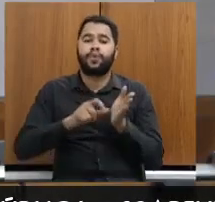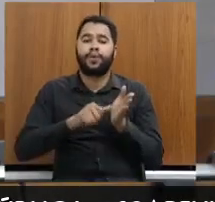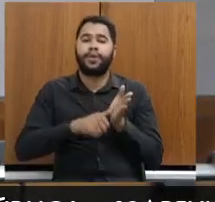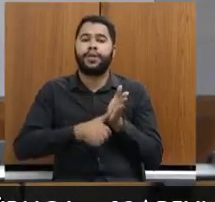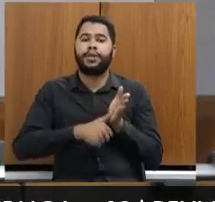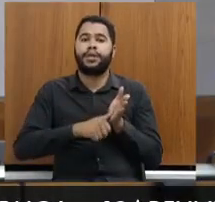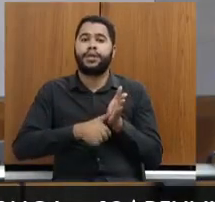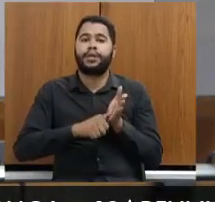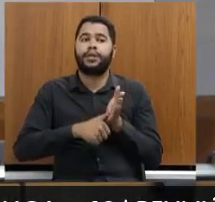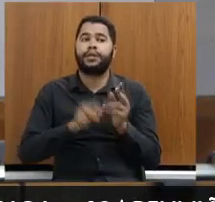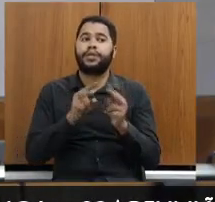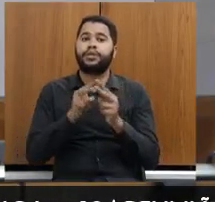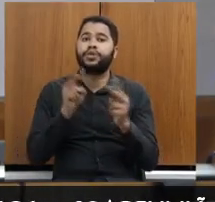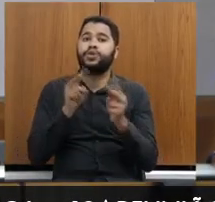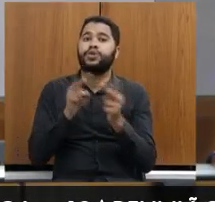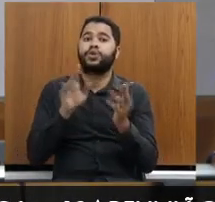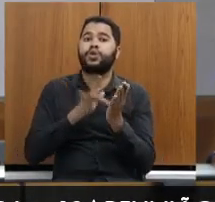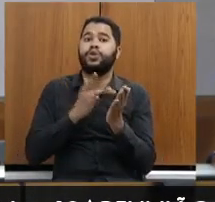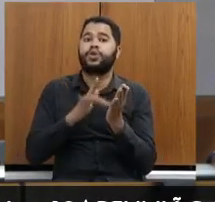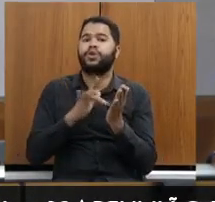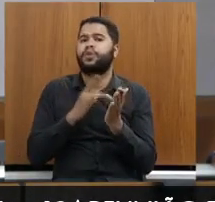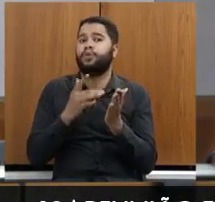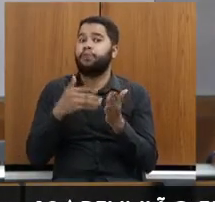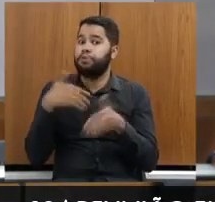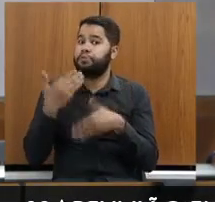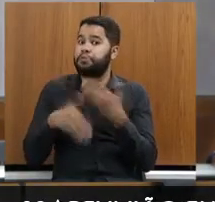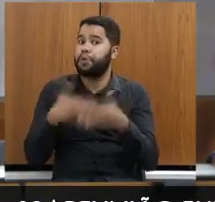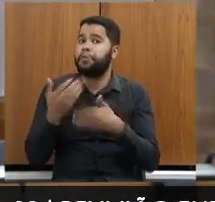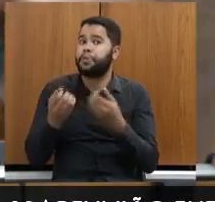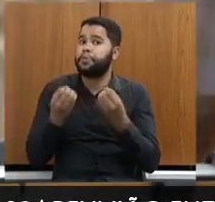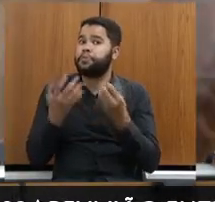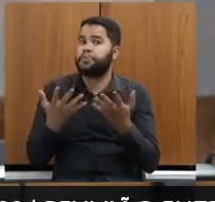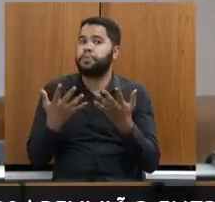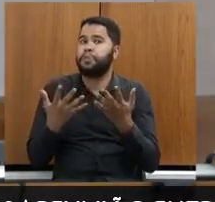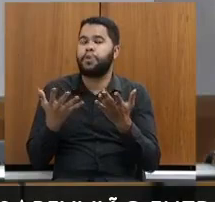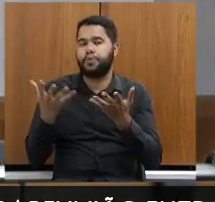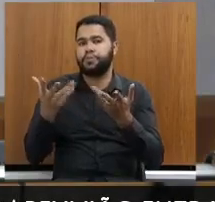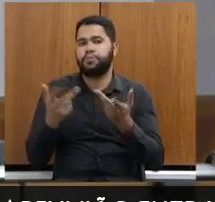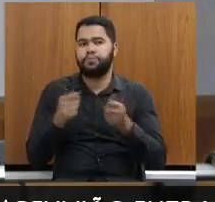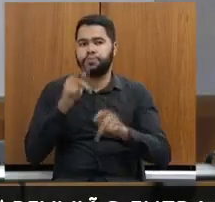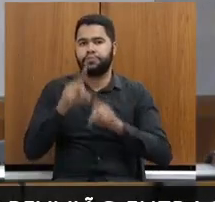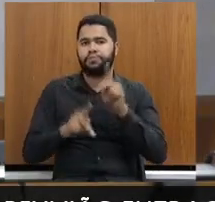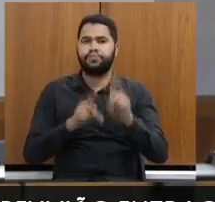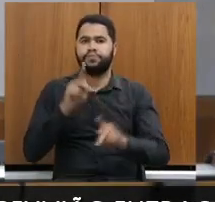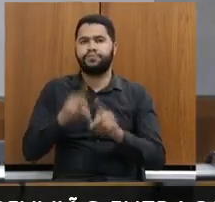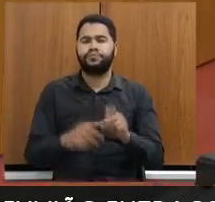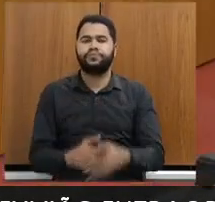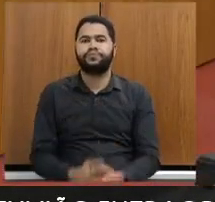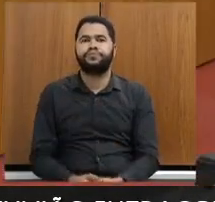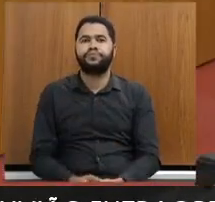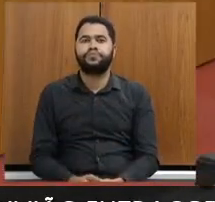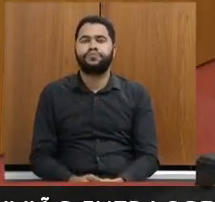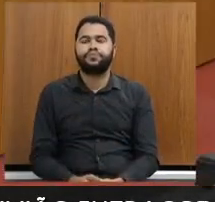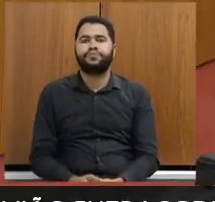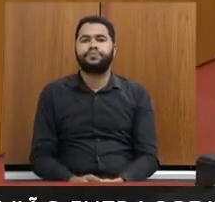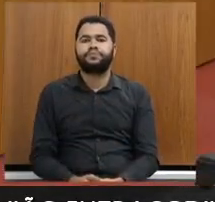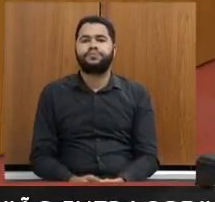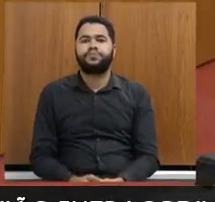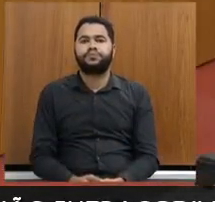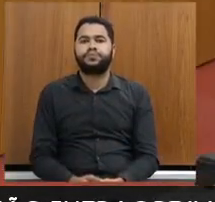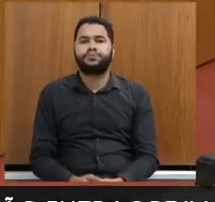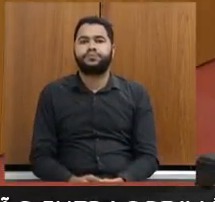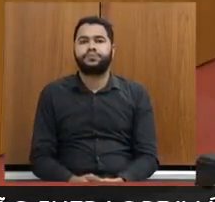identidade digital que eu acho que vai ser um avanço Espetacular para atender nossa população Doutor Joaquim